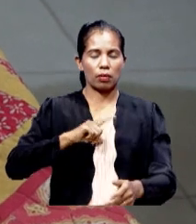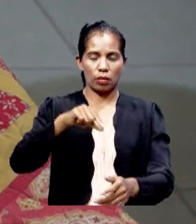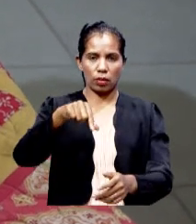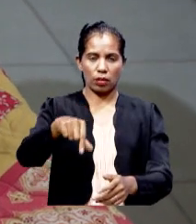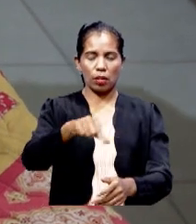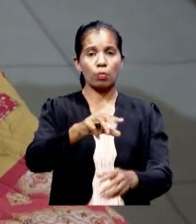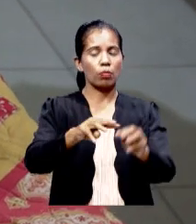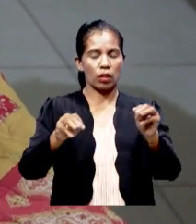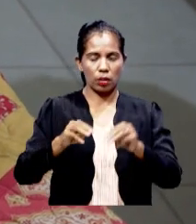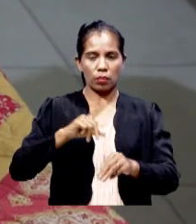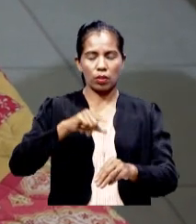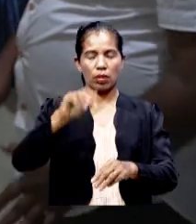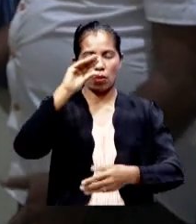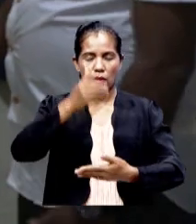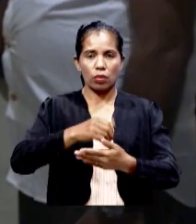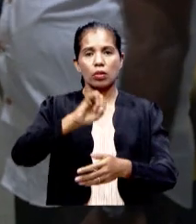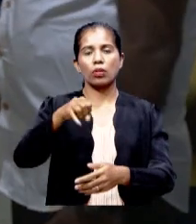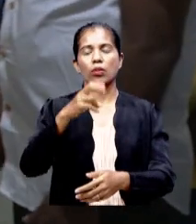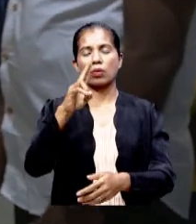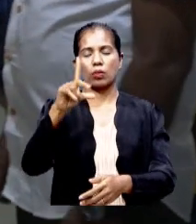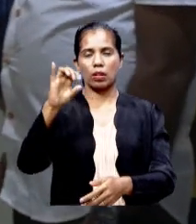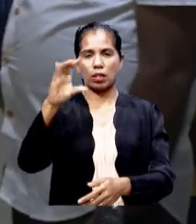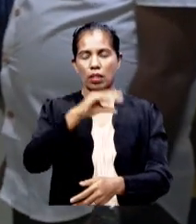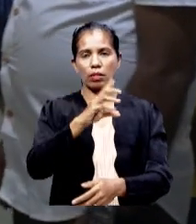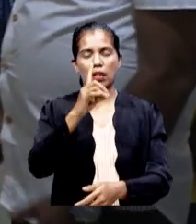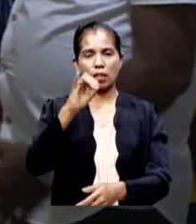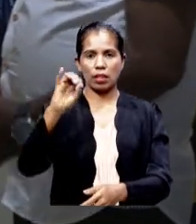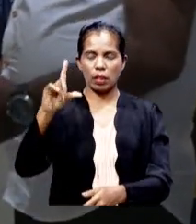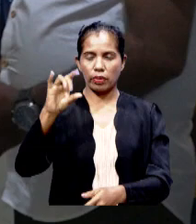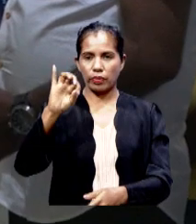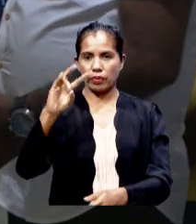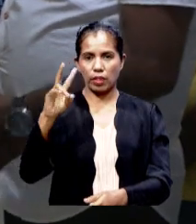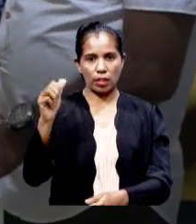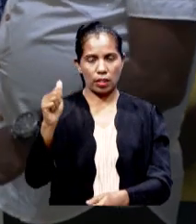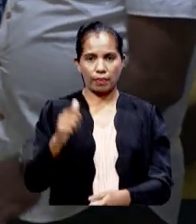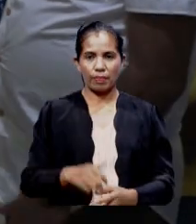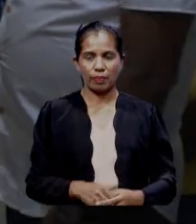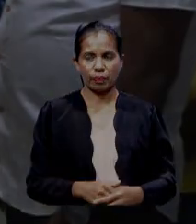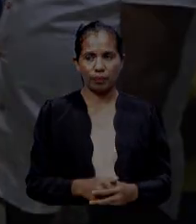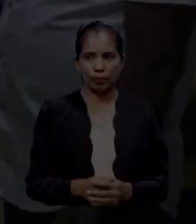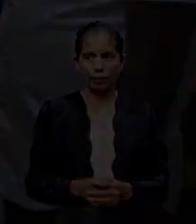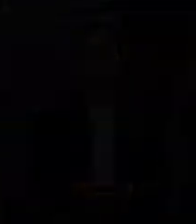Município Liquiçá, Oan José Julião dos Santos, Rodelfina, Efizênia Babu, Lamberto da Silva, GMN.